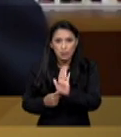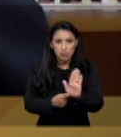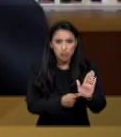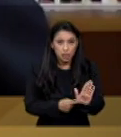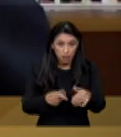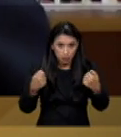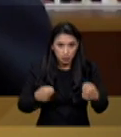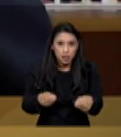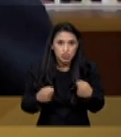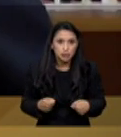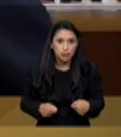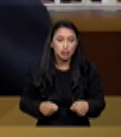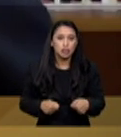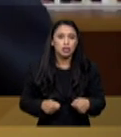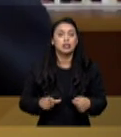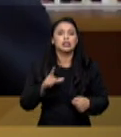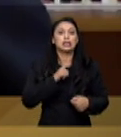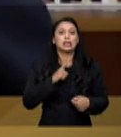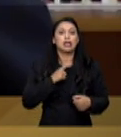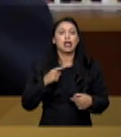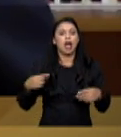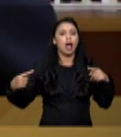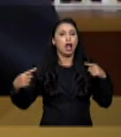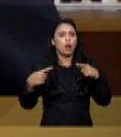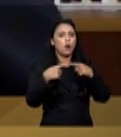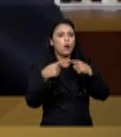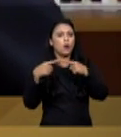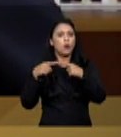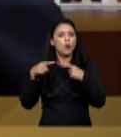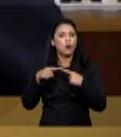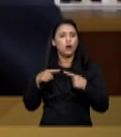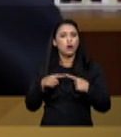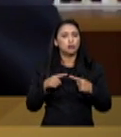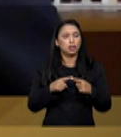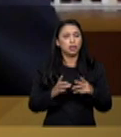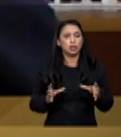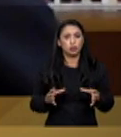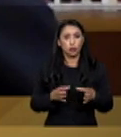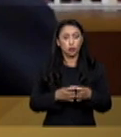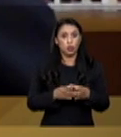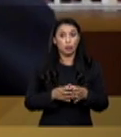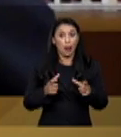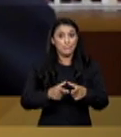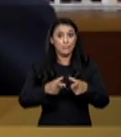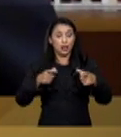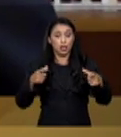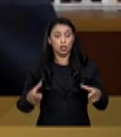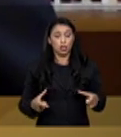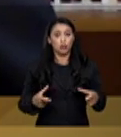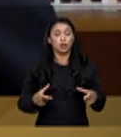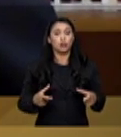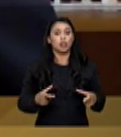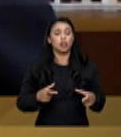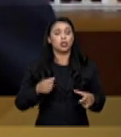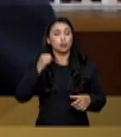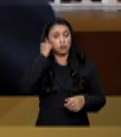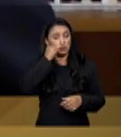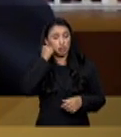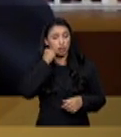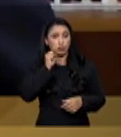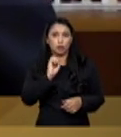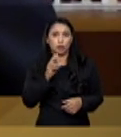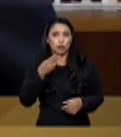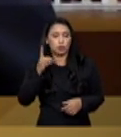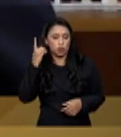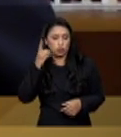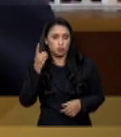mostre-se necessária a concordância das agremiações que compõem a maioria parlamentar. O direito de